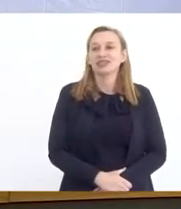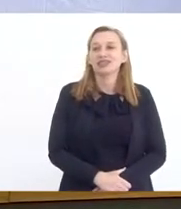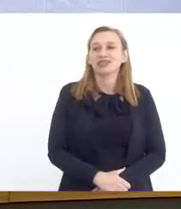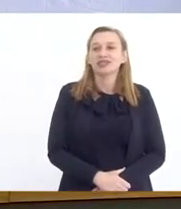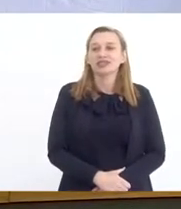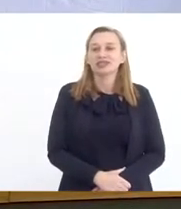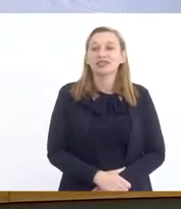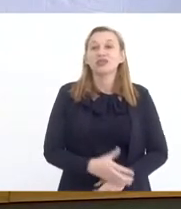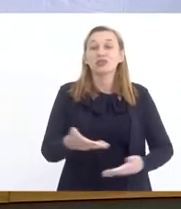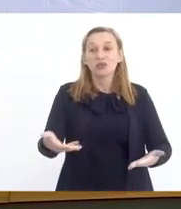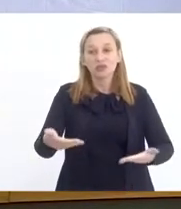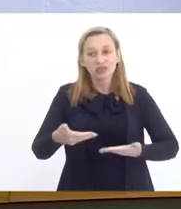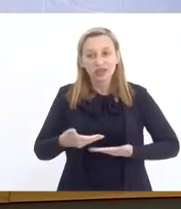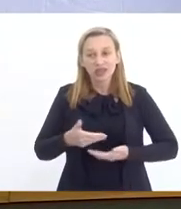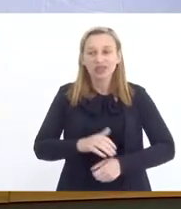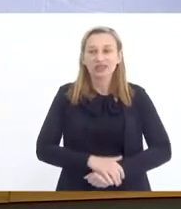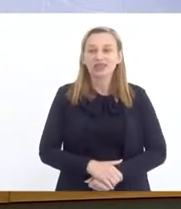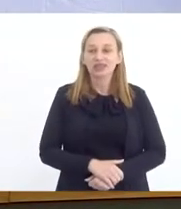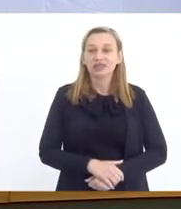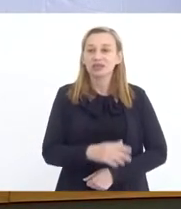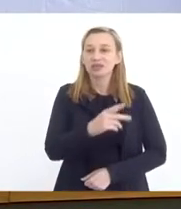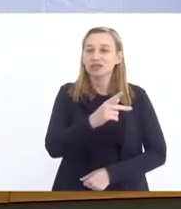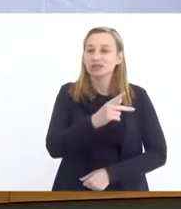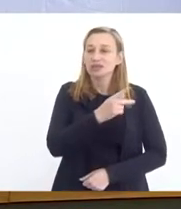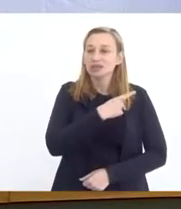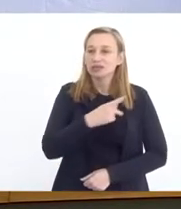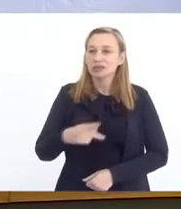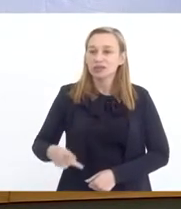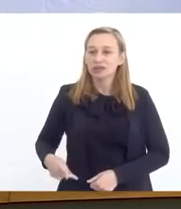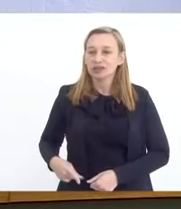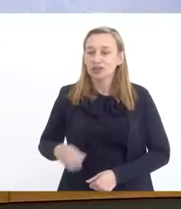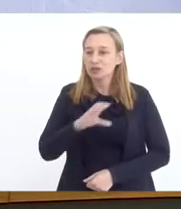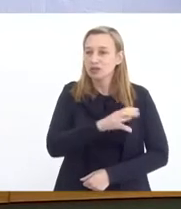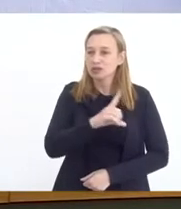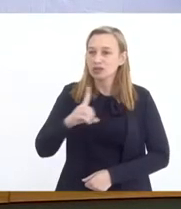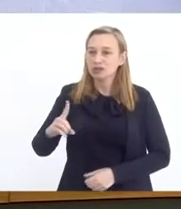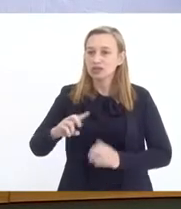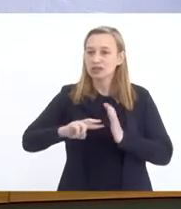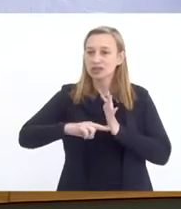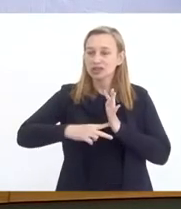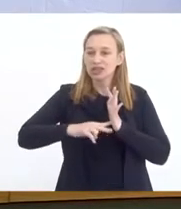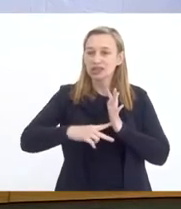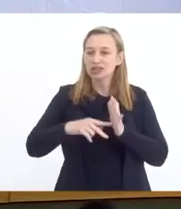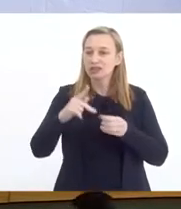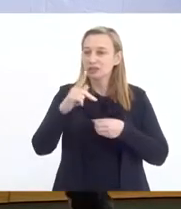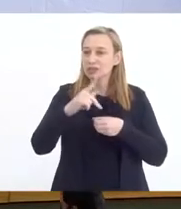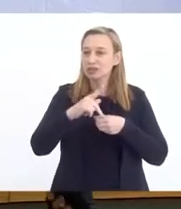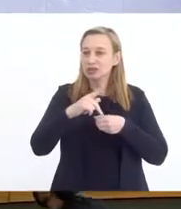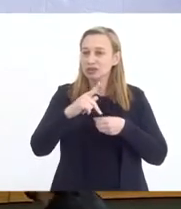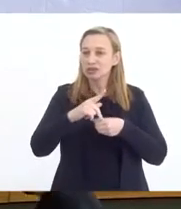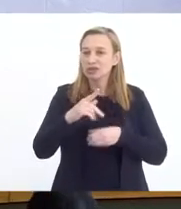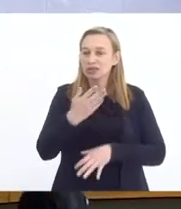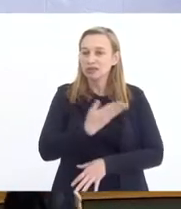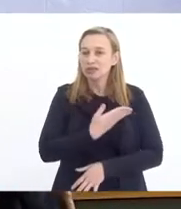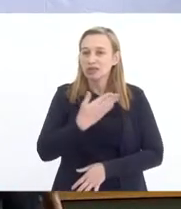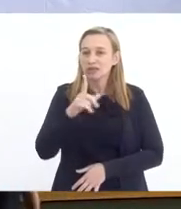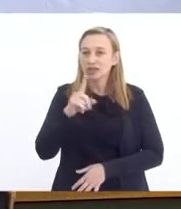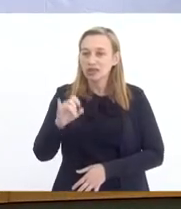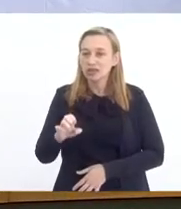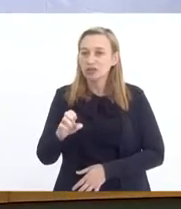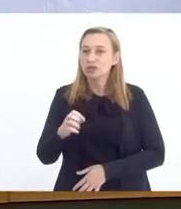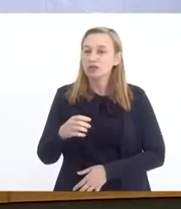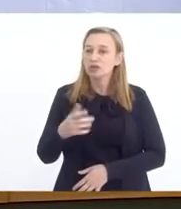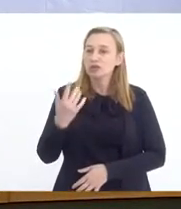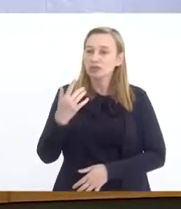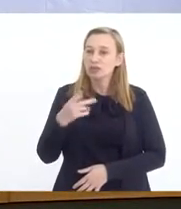Deixa eu convidar o presidente, o coordenador do Sindicato dos Petroleiros, nosso amigo Teseu, para que possa também fazer uma